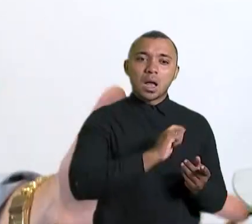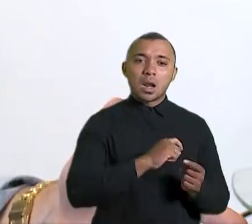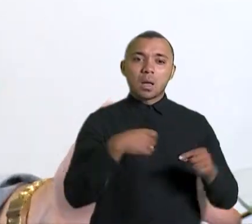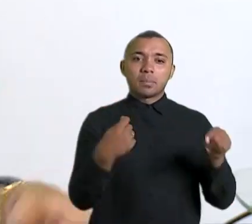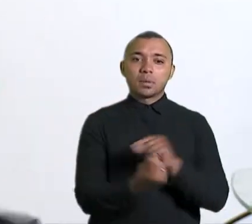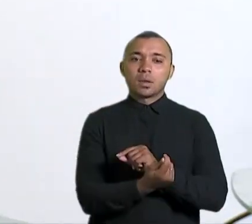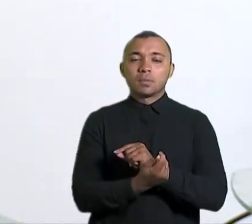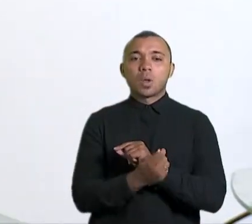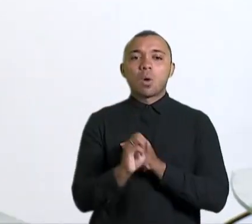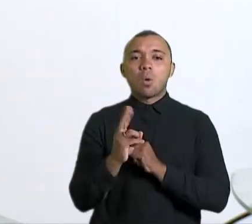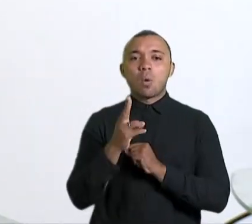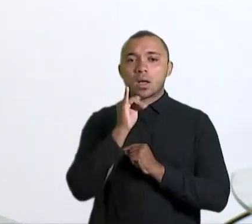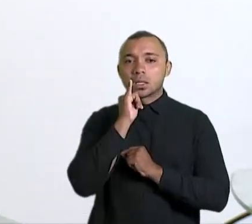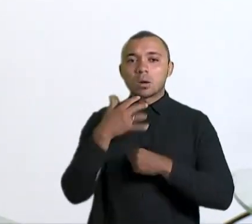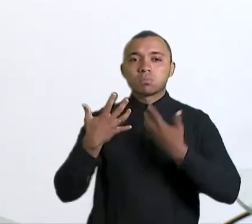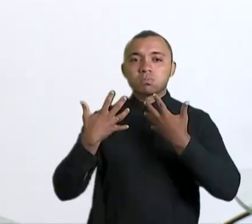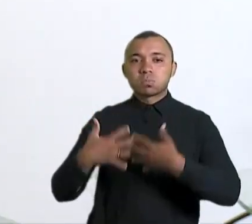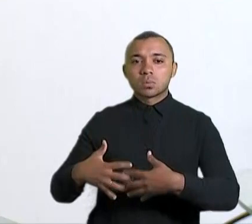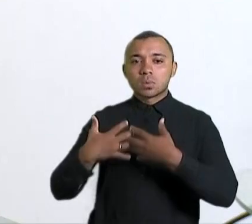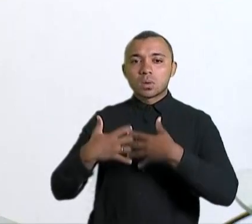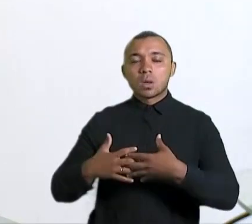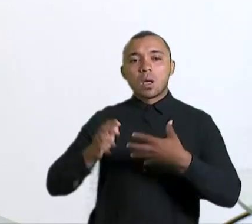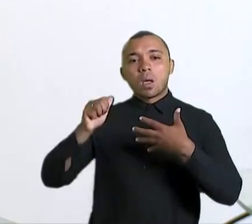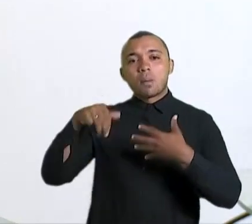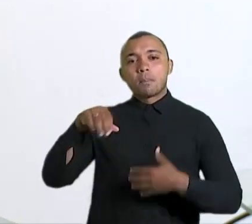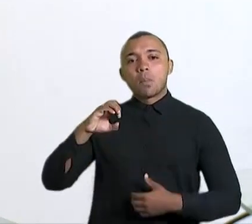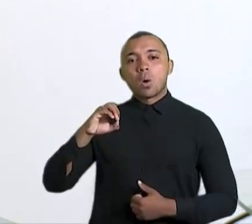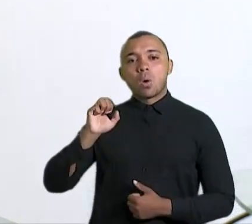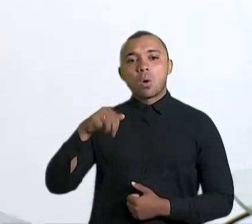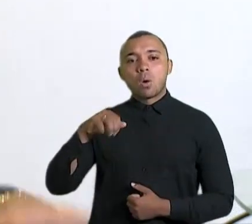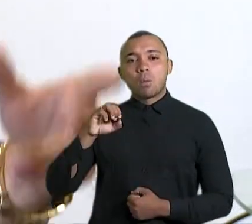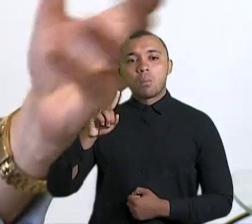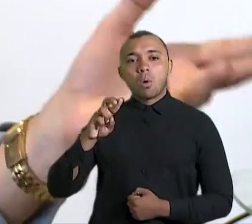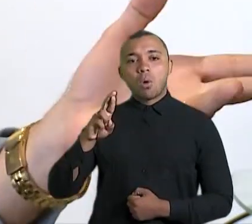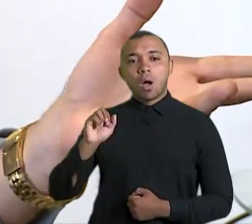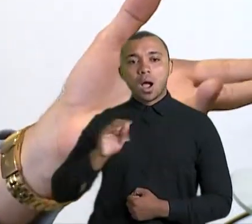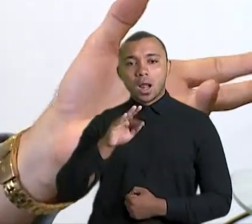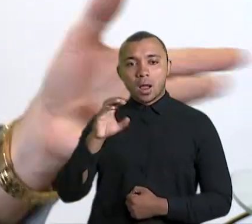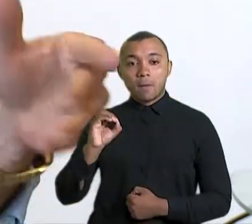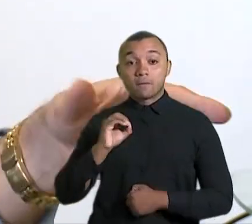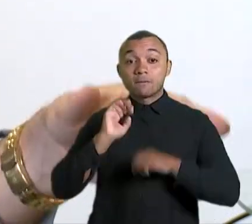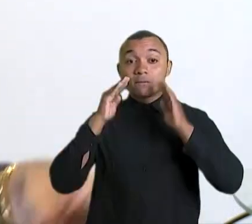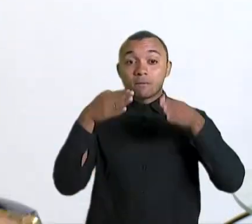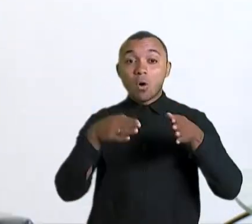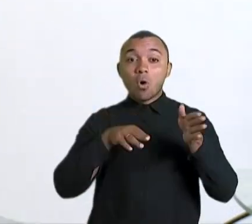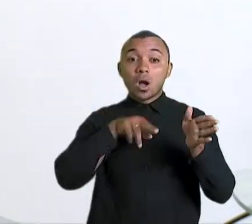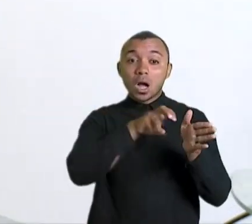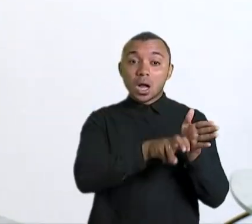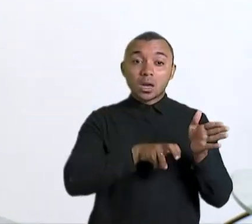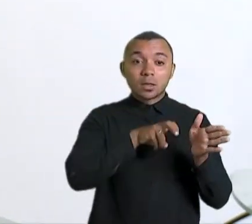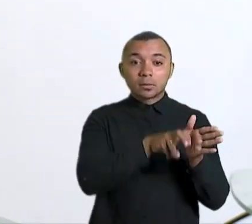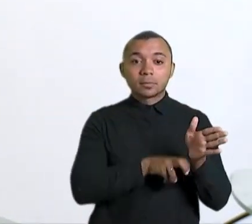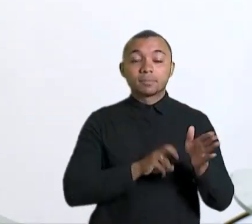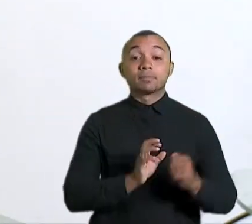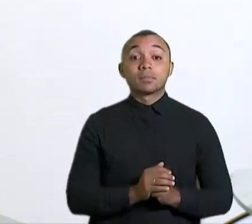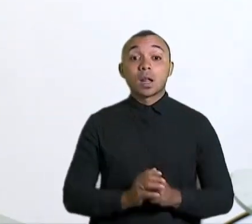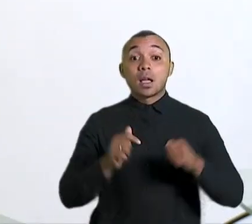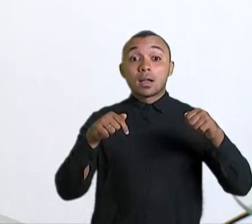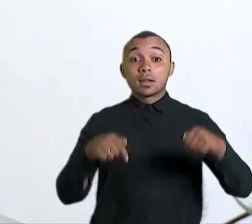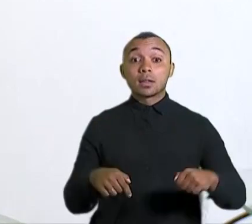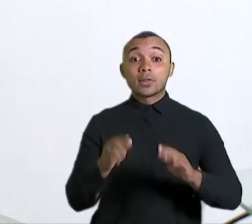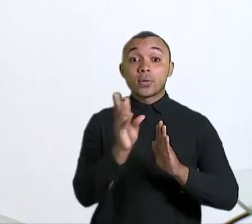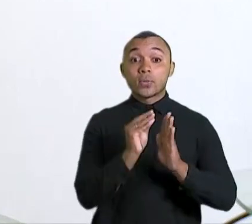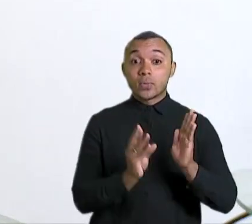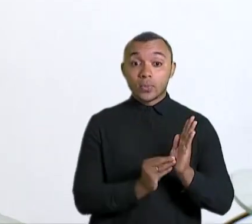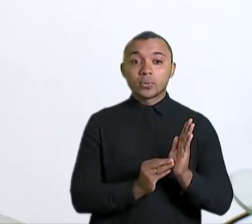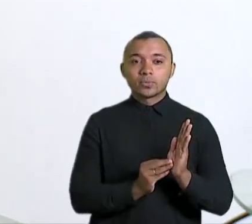mamógrafos para mulheres cadeirantes. Então, aproveitando esse assunto de saúde, né, para